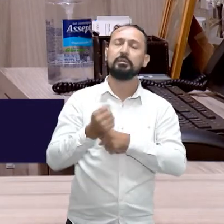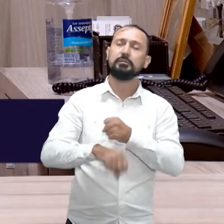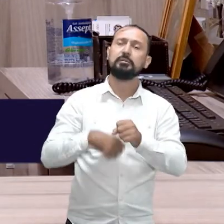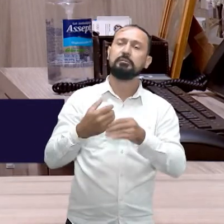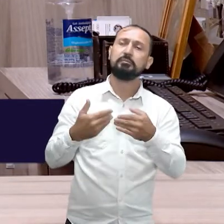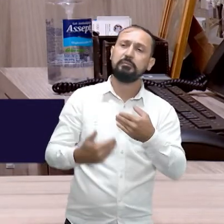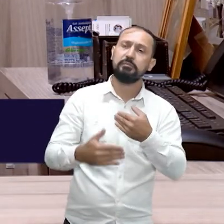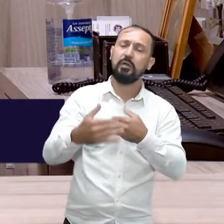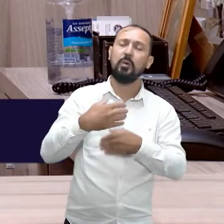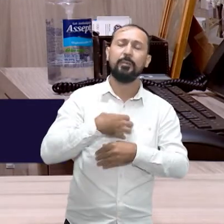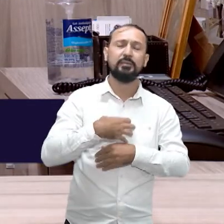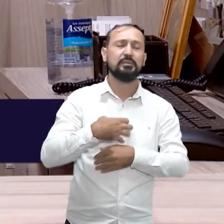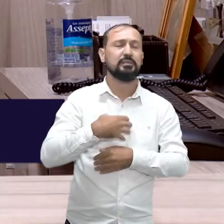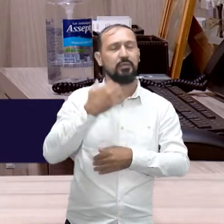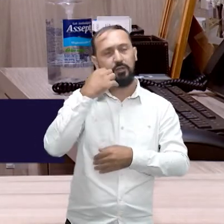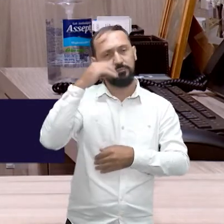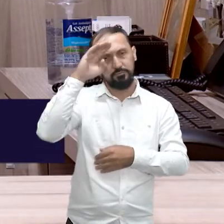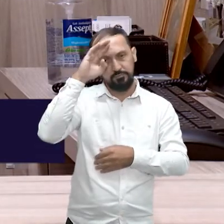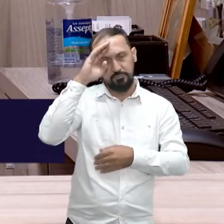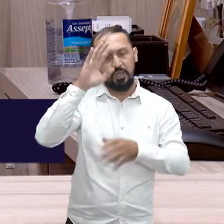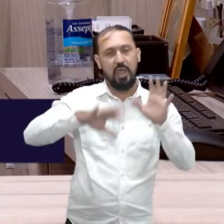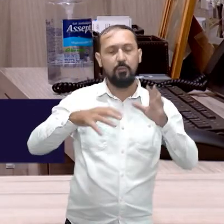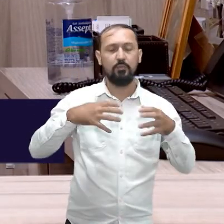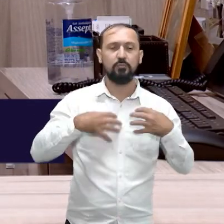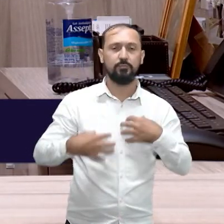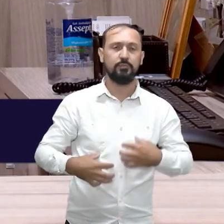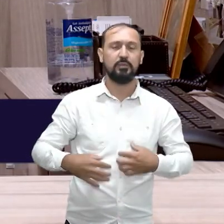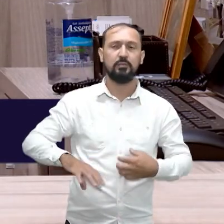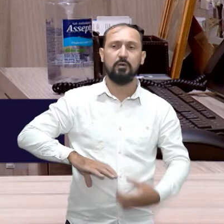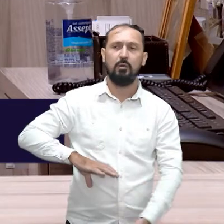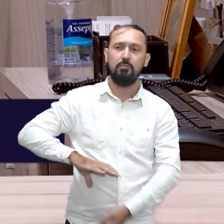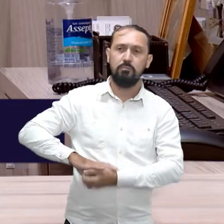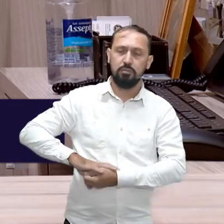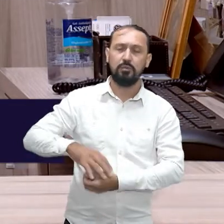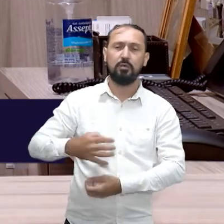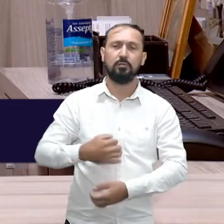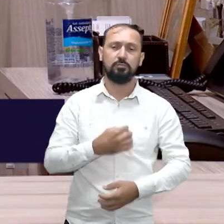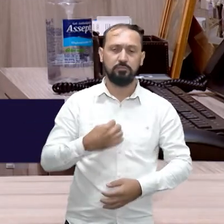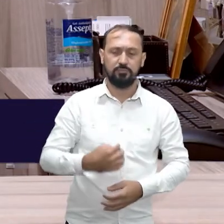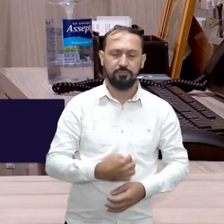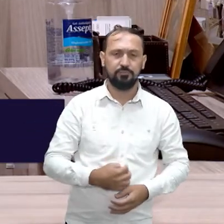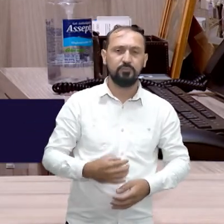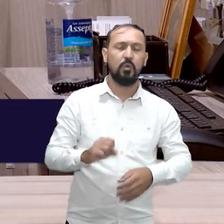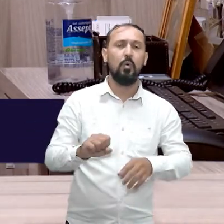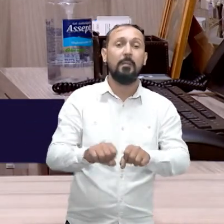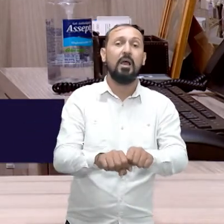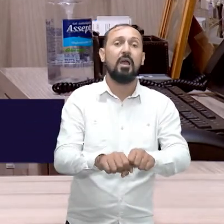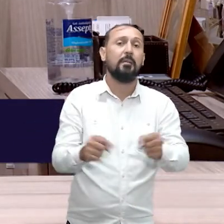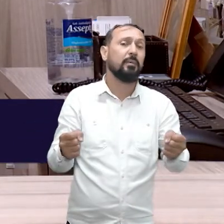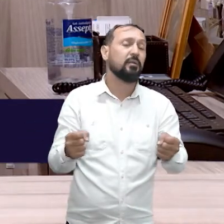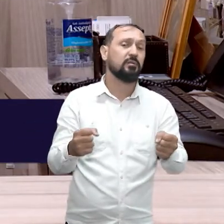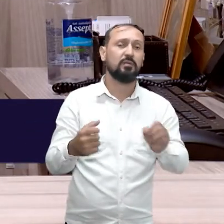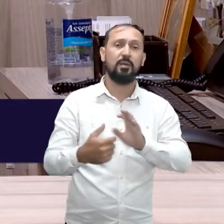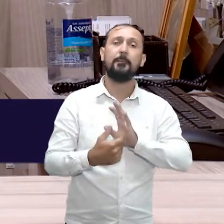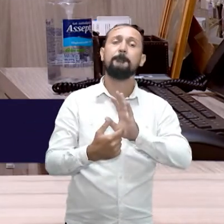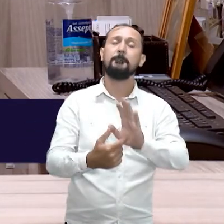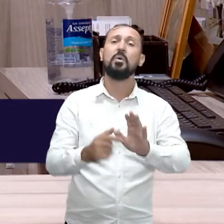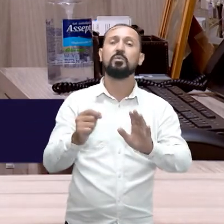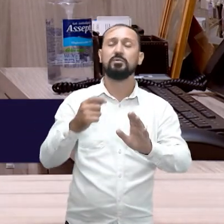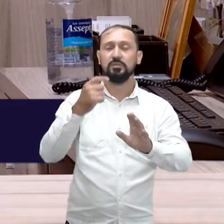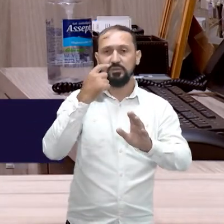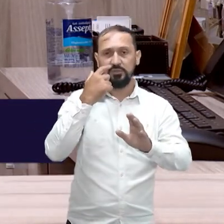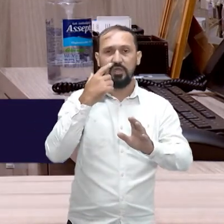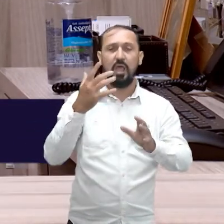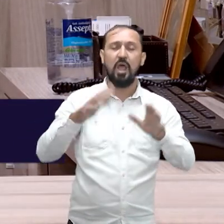a prevenção. E aí, passado um tempo, começam a ter sintomas relacionados a um órgão, por exemplo, ao pâncreas, ou ao estômago, ou ao fígado, ou